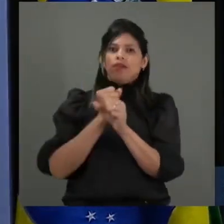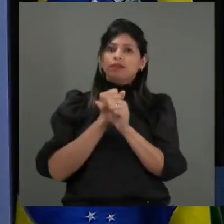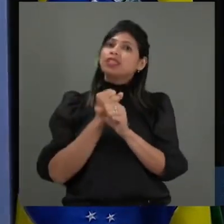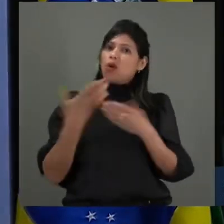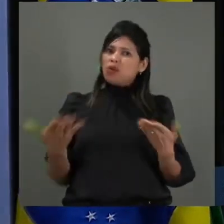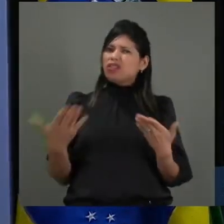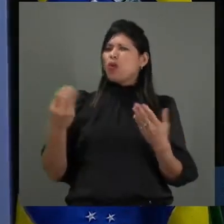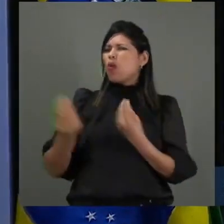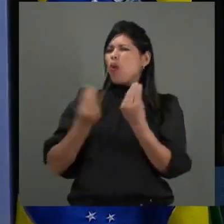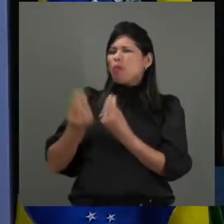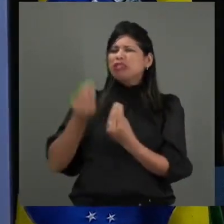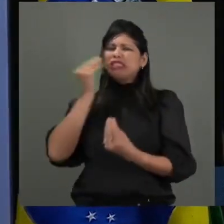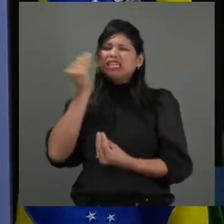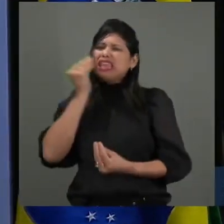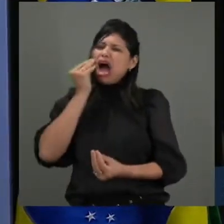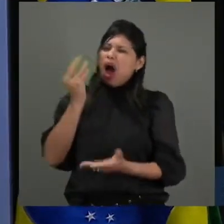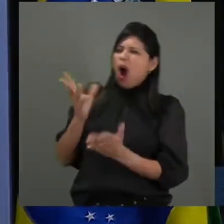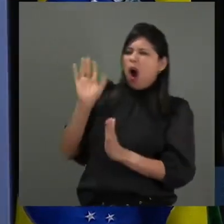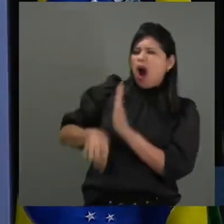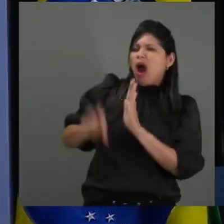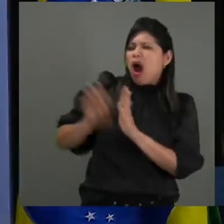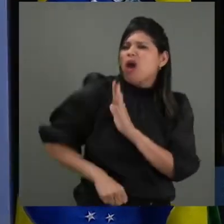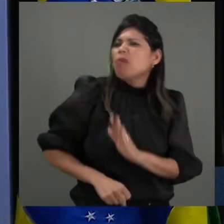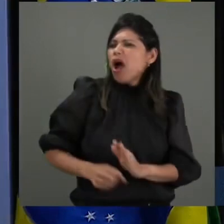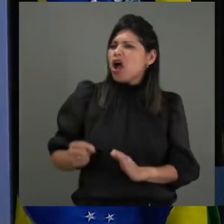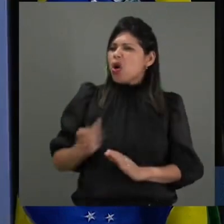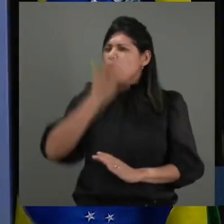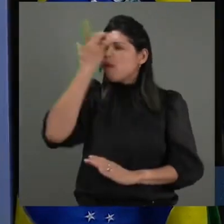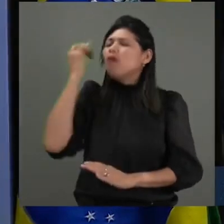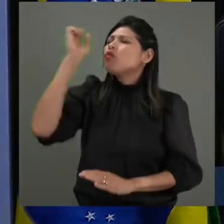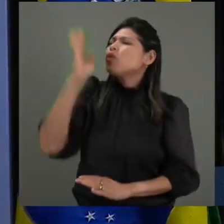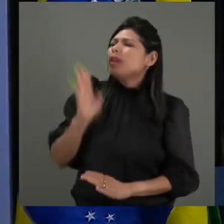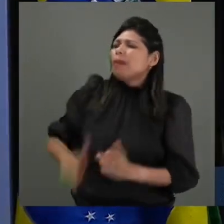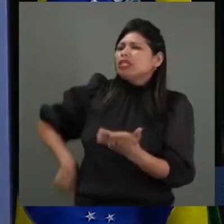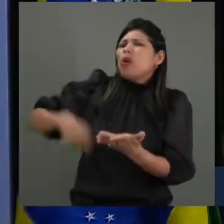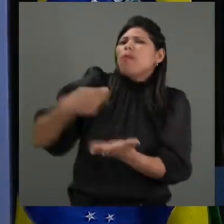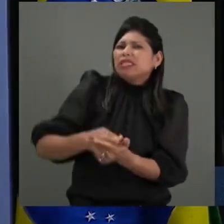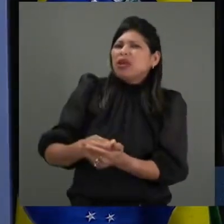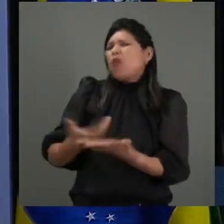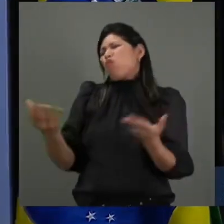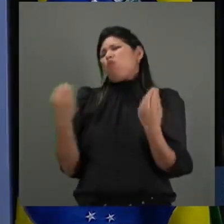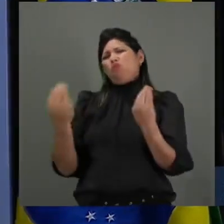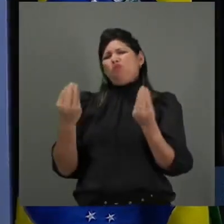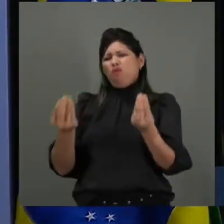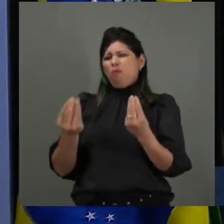enfiar a mão no bolso do contribuinte de uma forma tão covarde e de dar uma solada